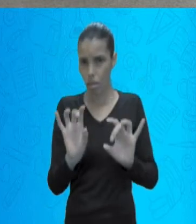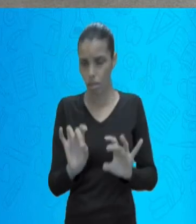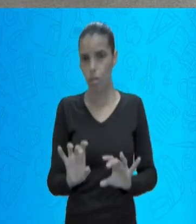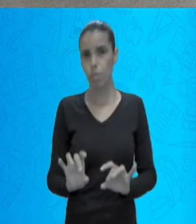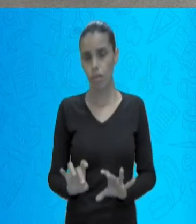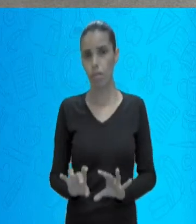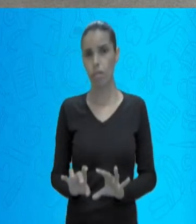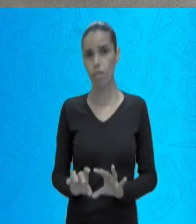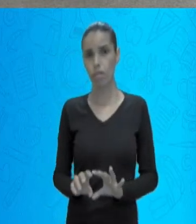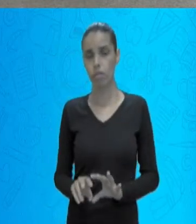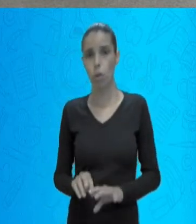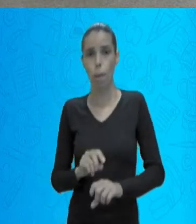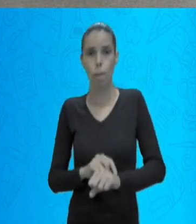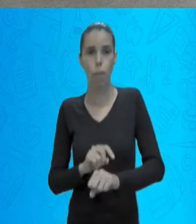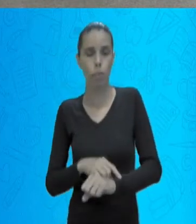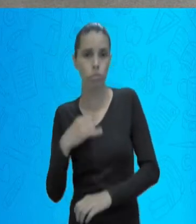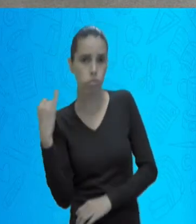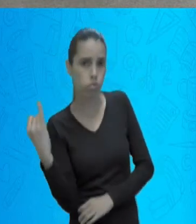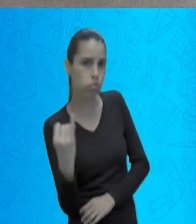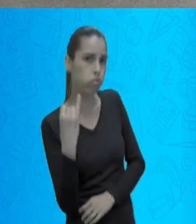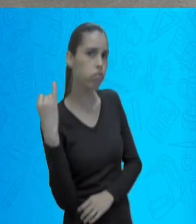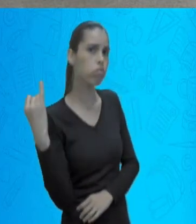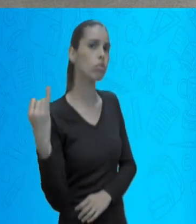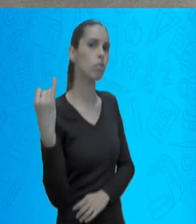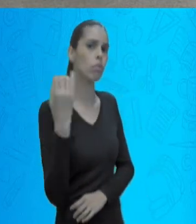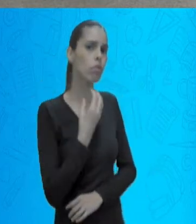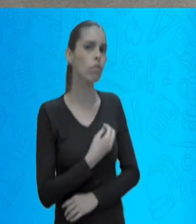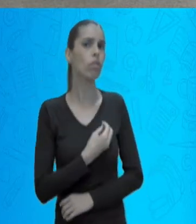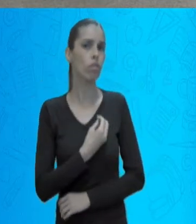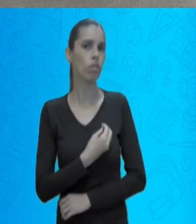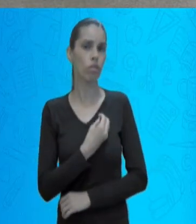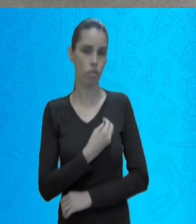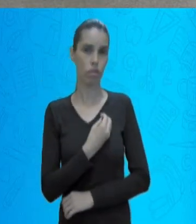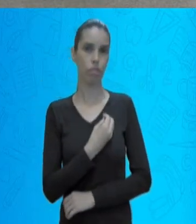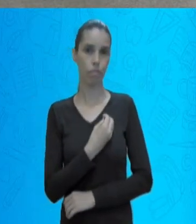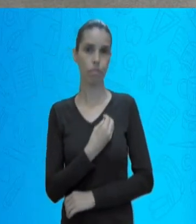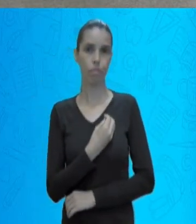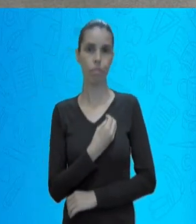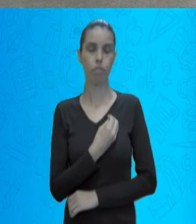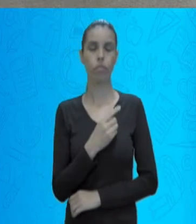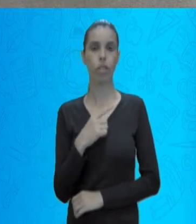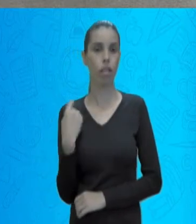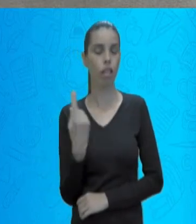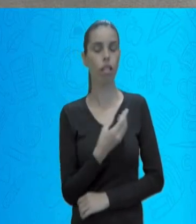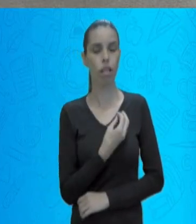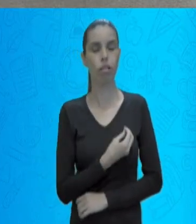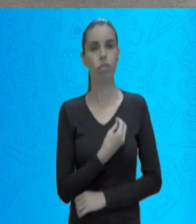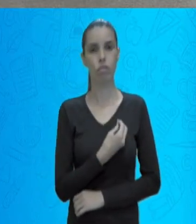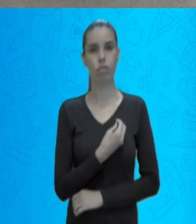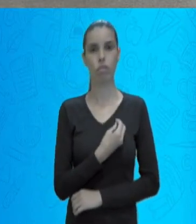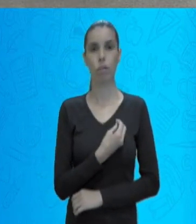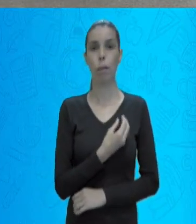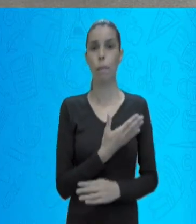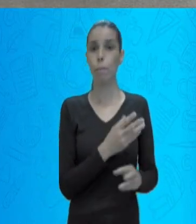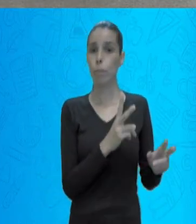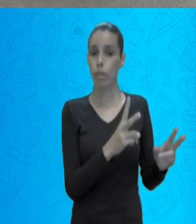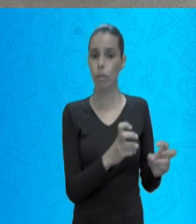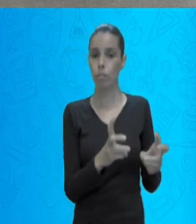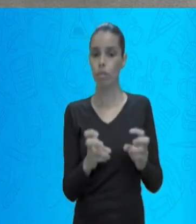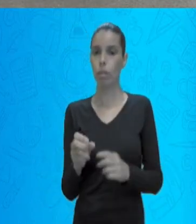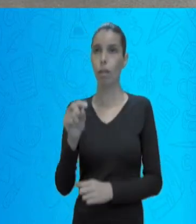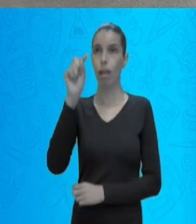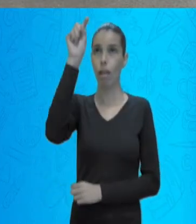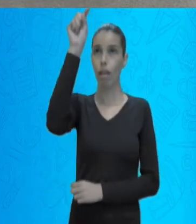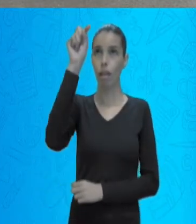ponto para o de interrogação. Eles têm duas funções diferentes. E observem só o formato deste ponto. Ele é chamado